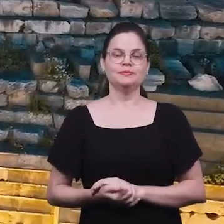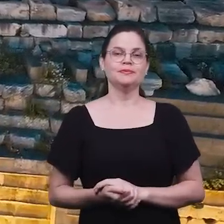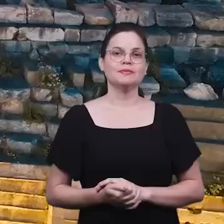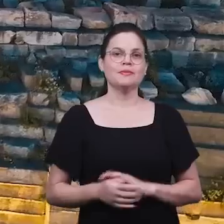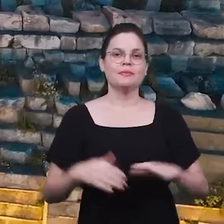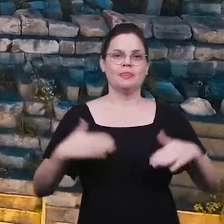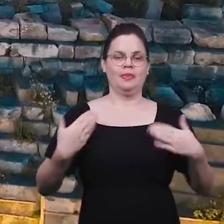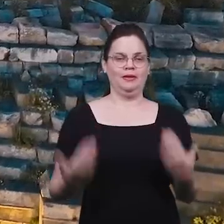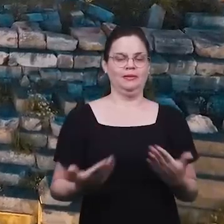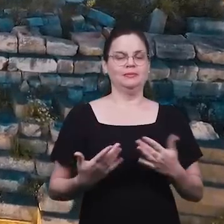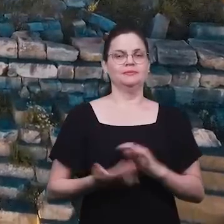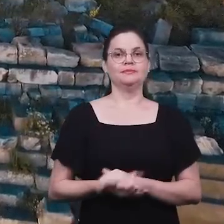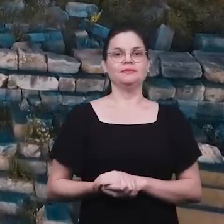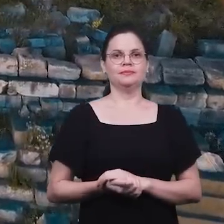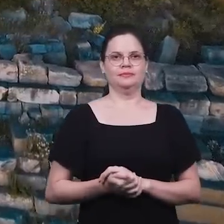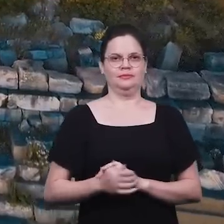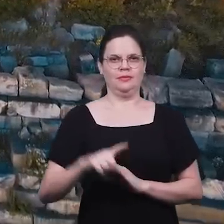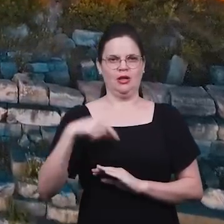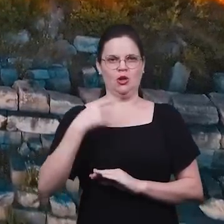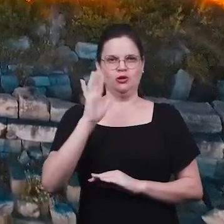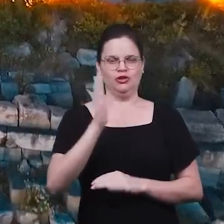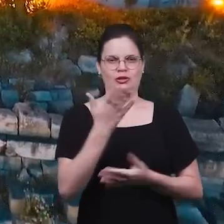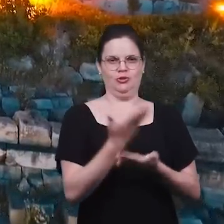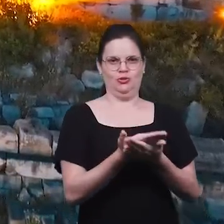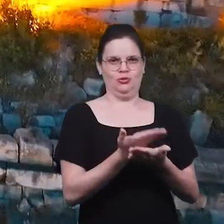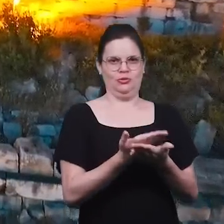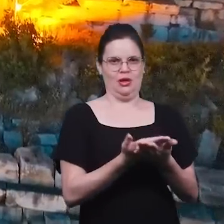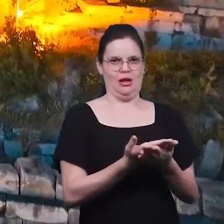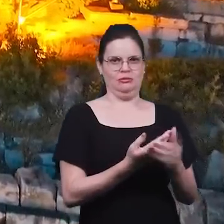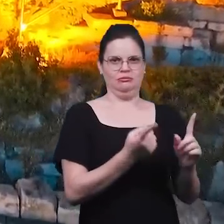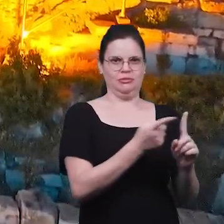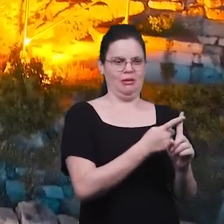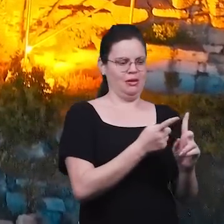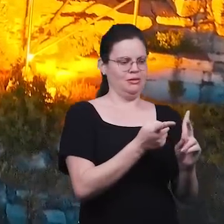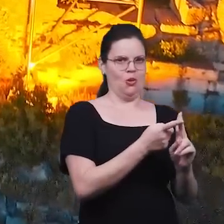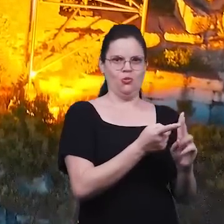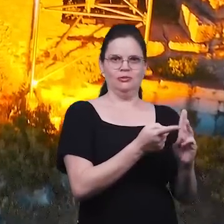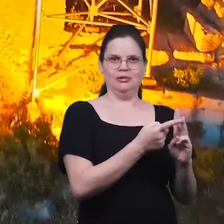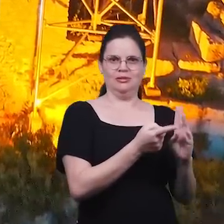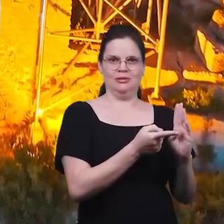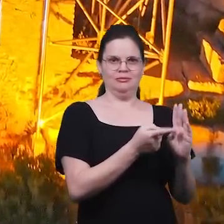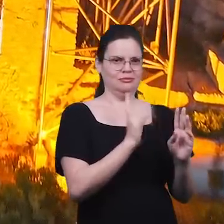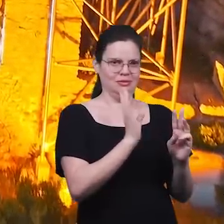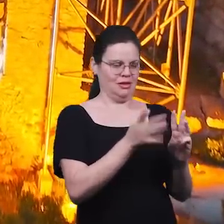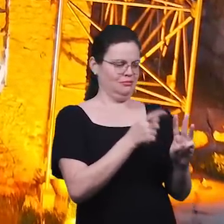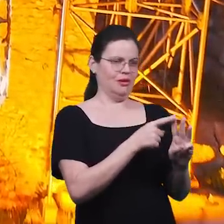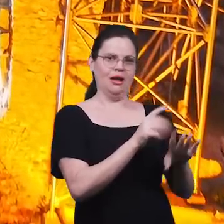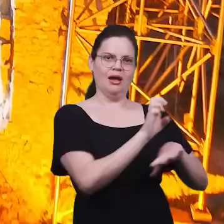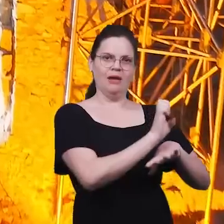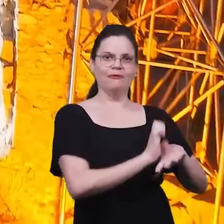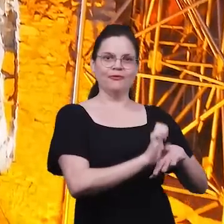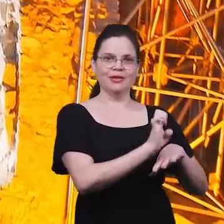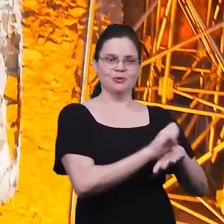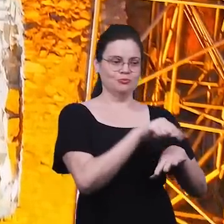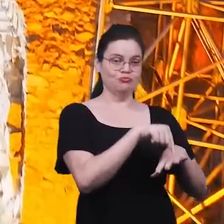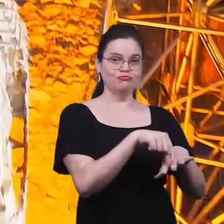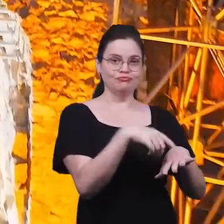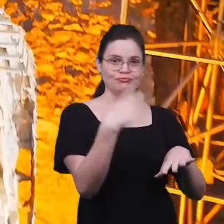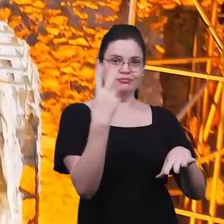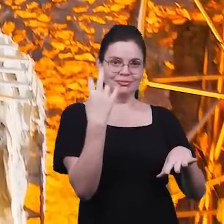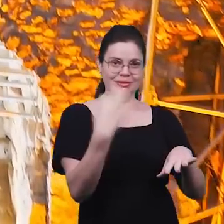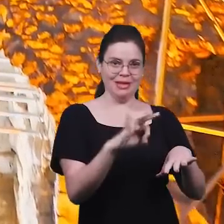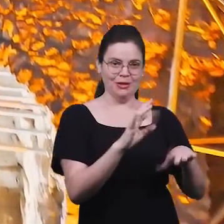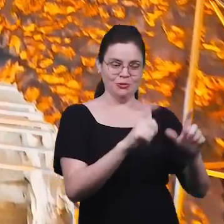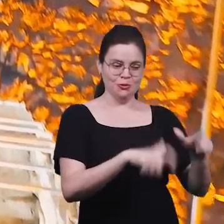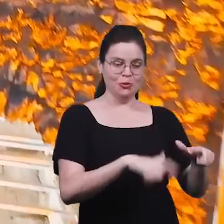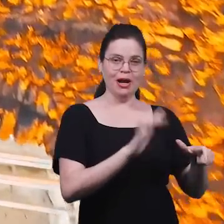vimos que períodos já passados da primeira carta foi a carta de Éfeso. E o